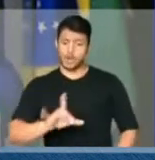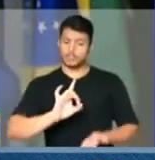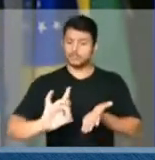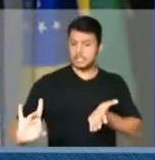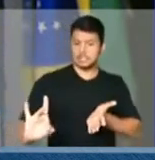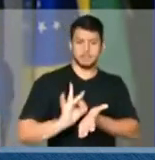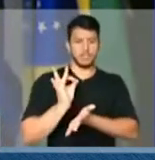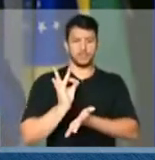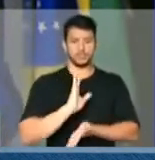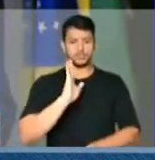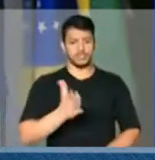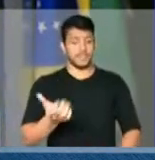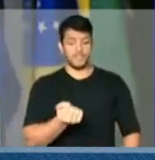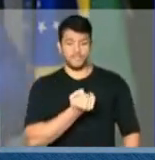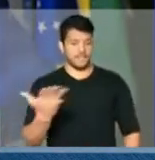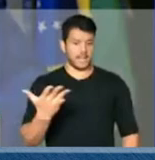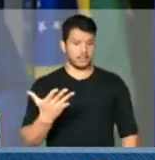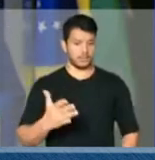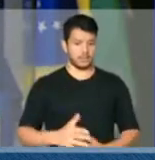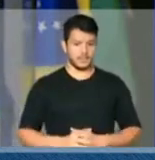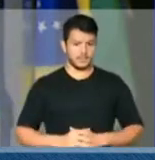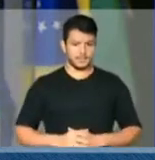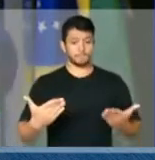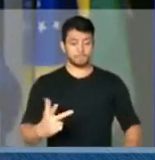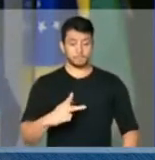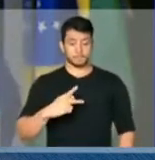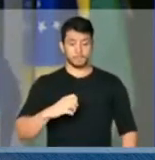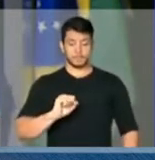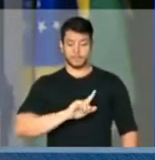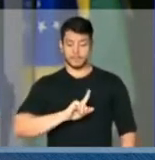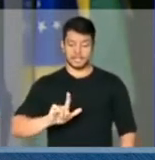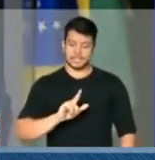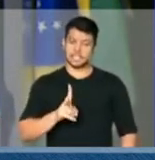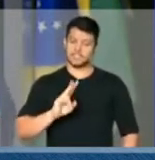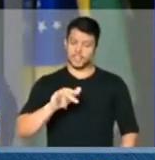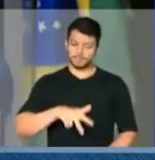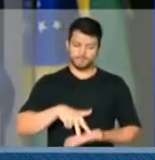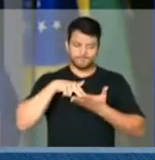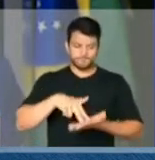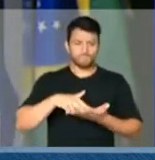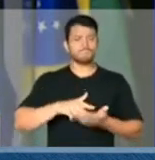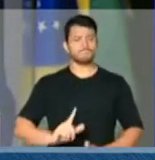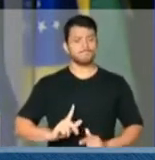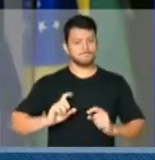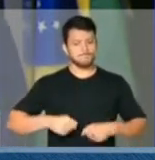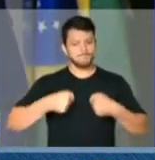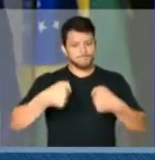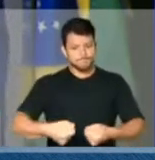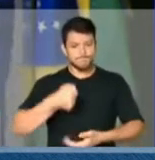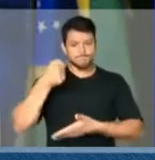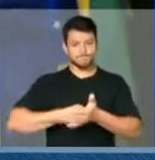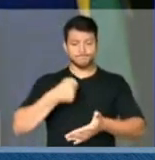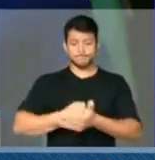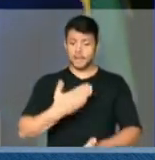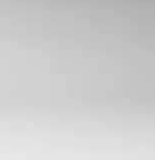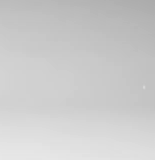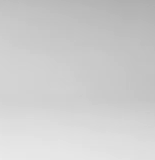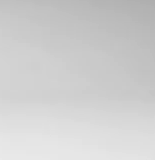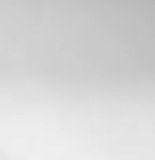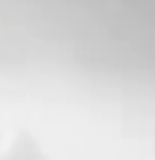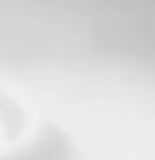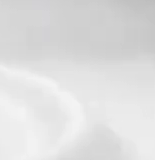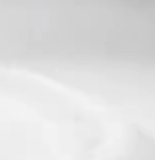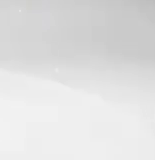de pessoas que não são tão amigos assim. O governo seguirá firme, batalhando pelo Brasil. Obrigado.